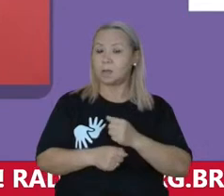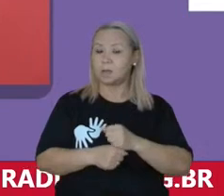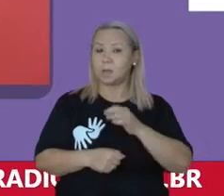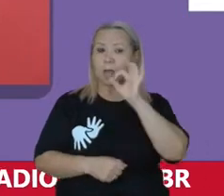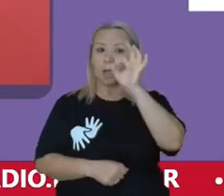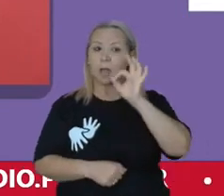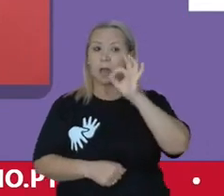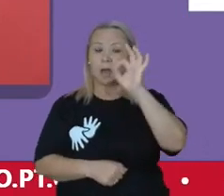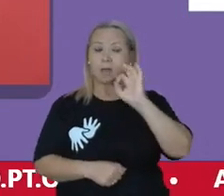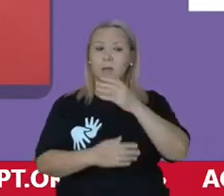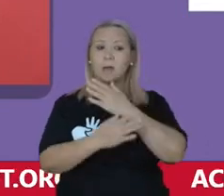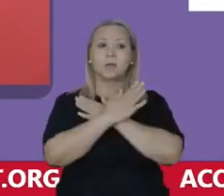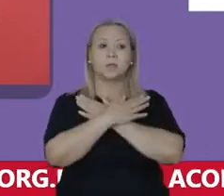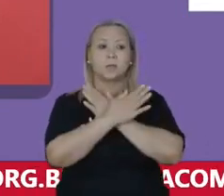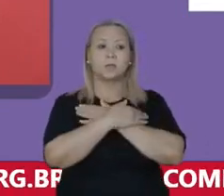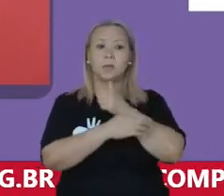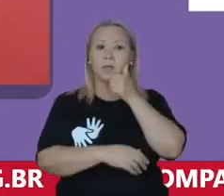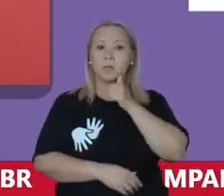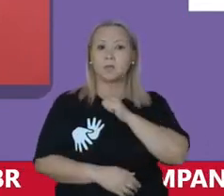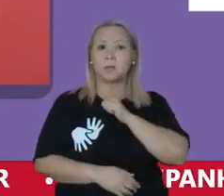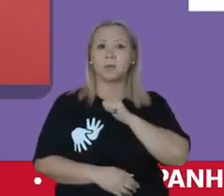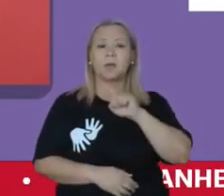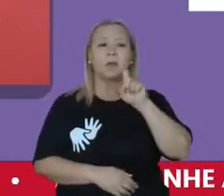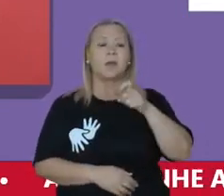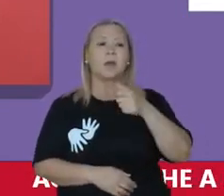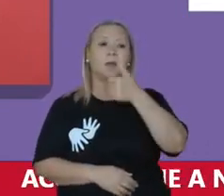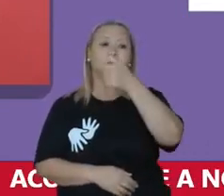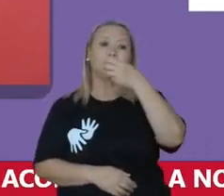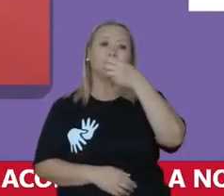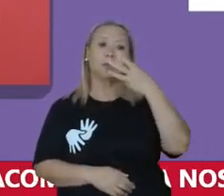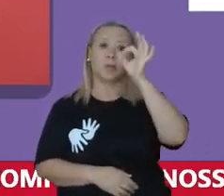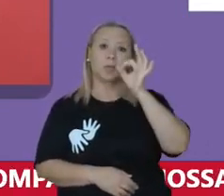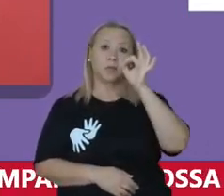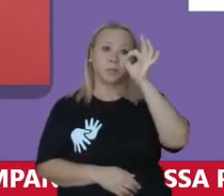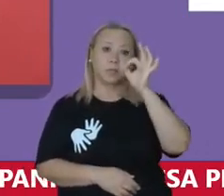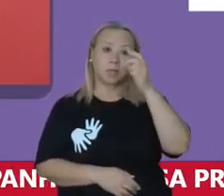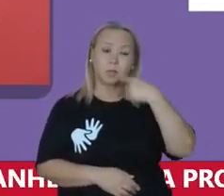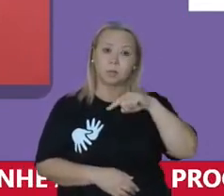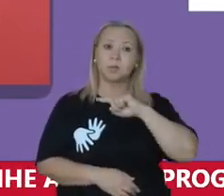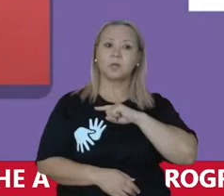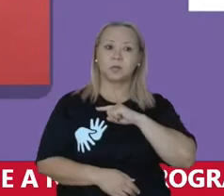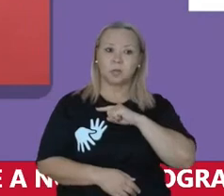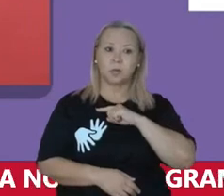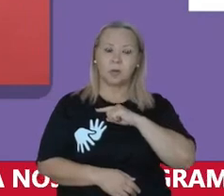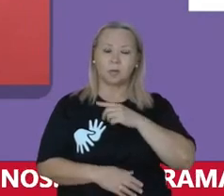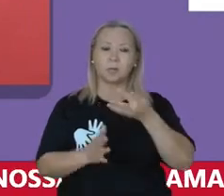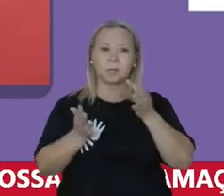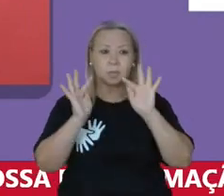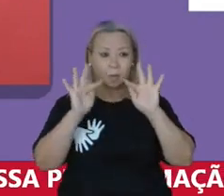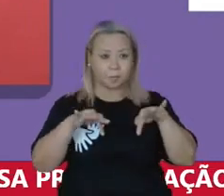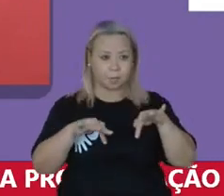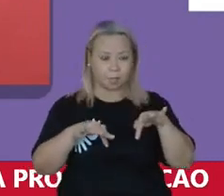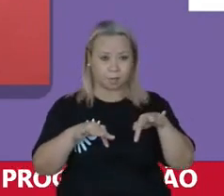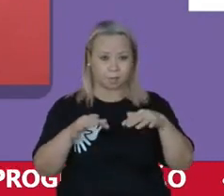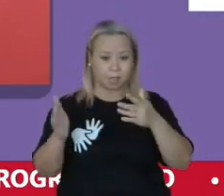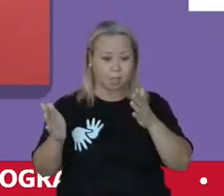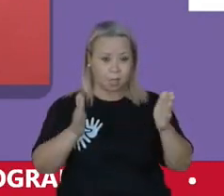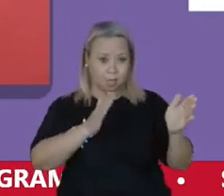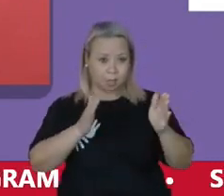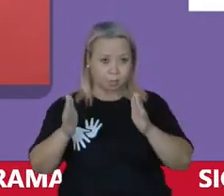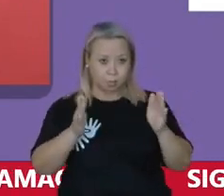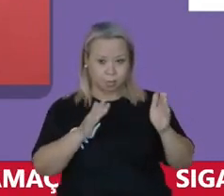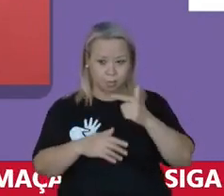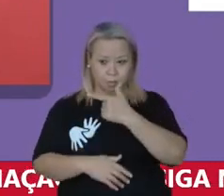de desemprego entre as mulheres era de 13%. E nós findamos o período de 2000 até